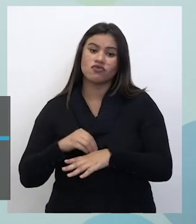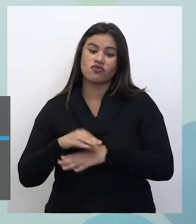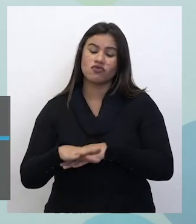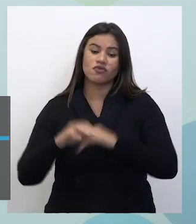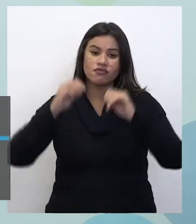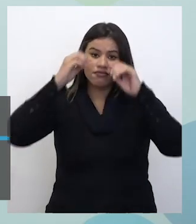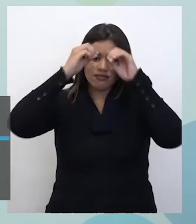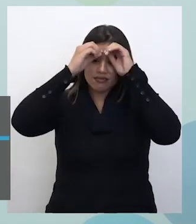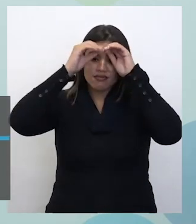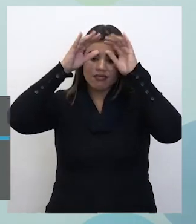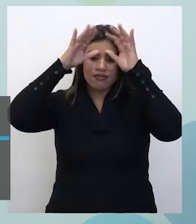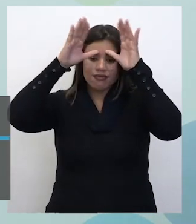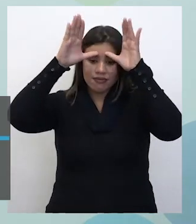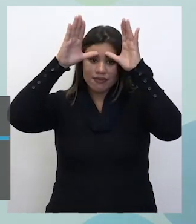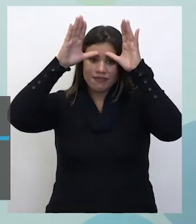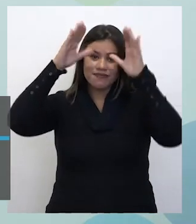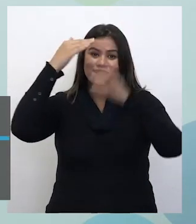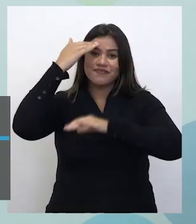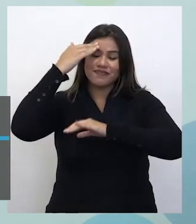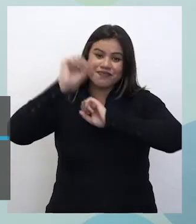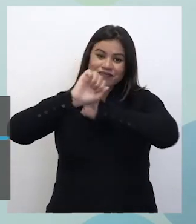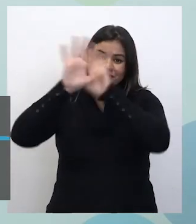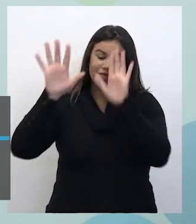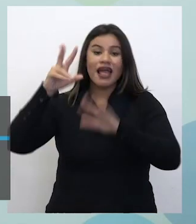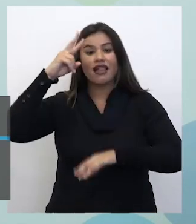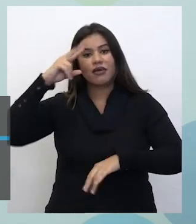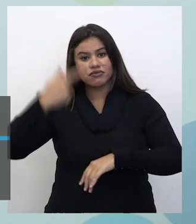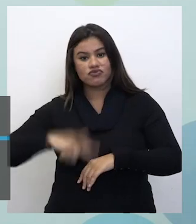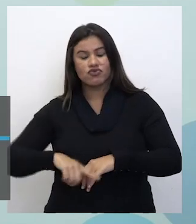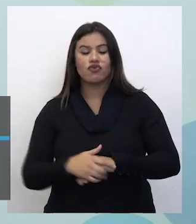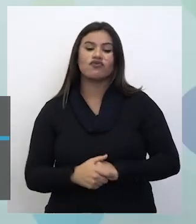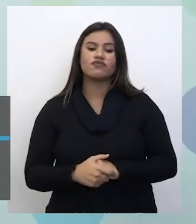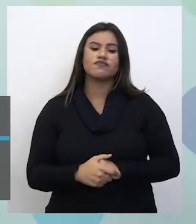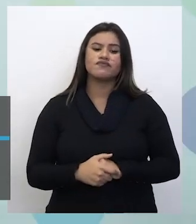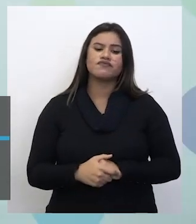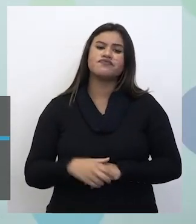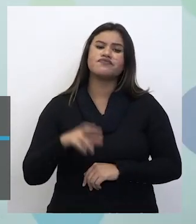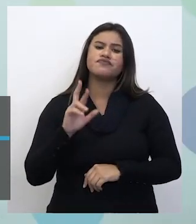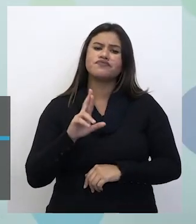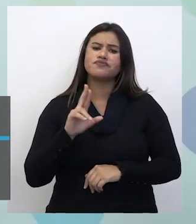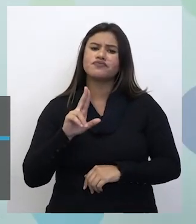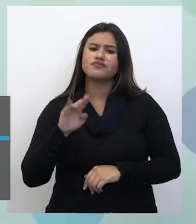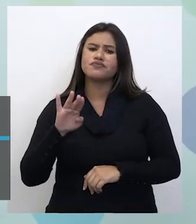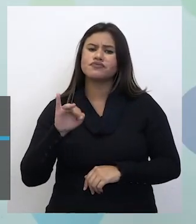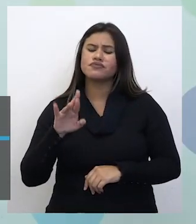aumentar esse entendimento e vai relembrar alguns pontos principais. Ou seja, por que essa rubrica